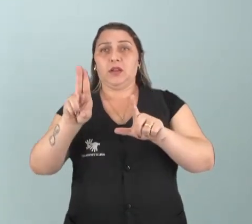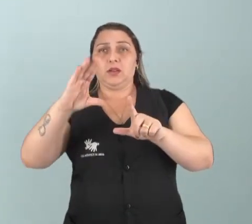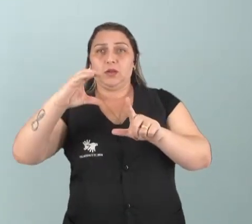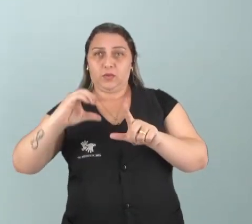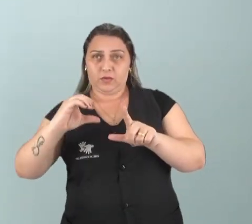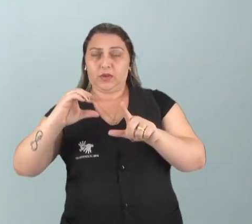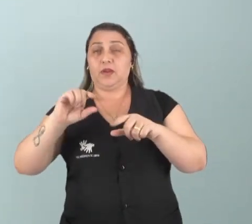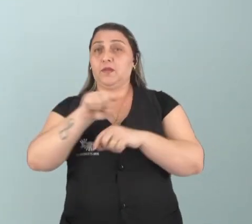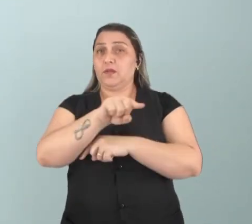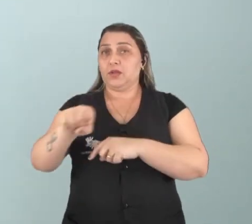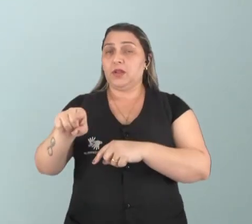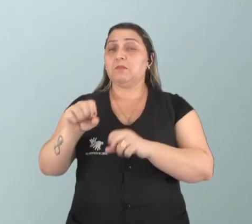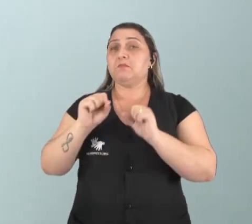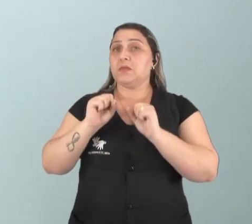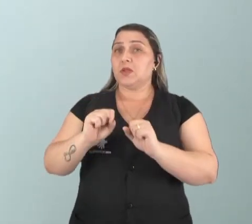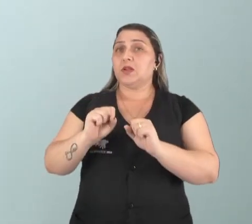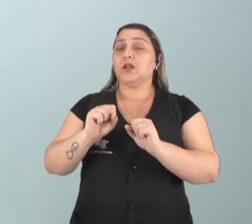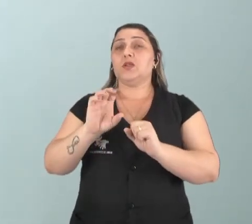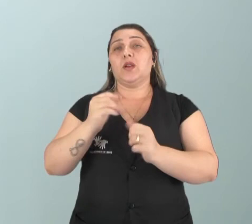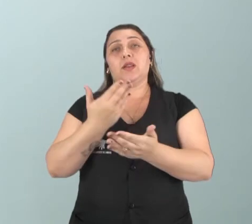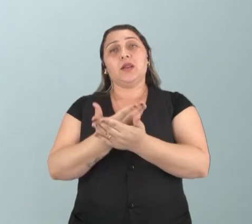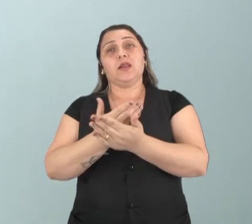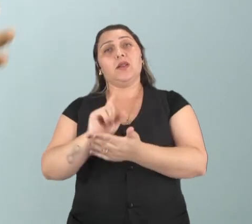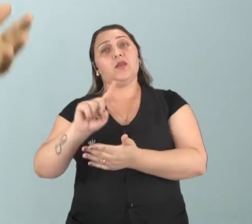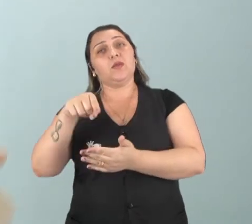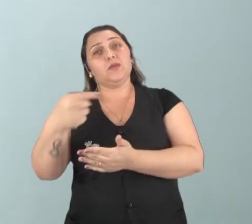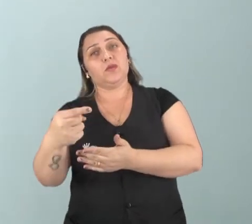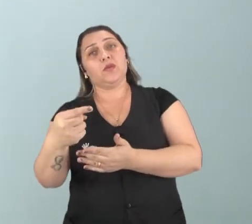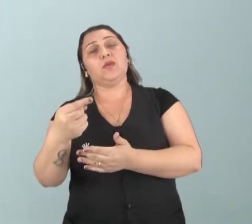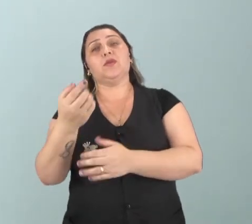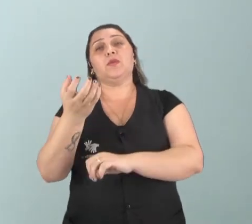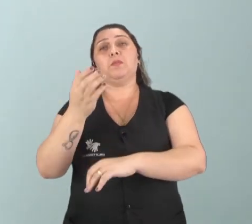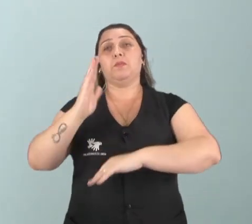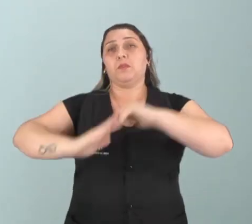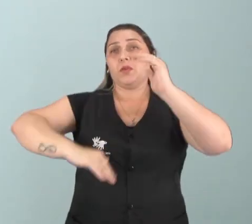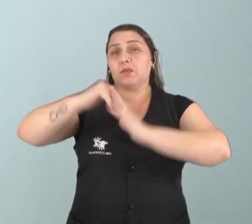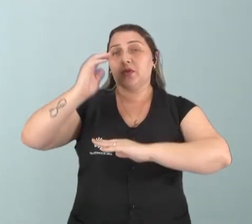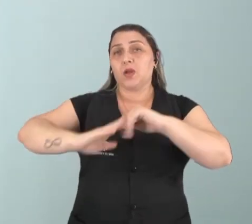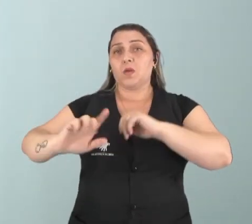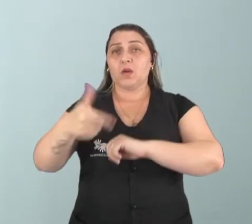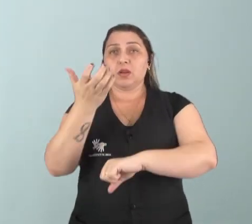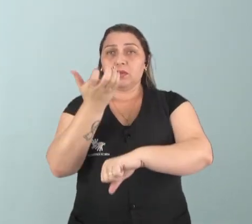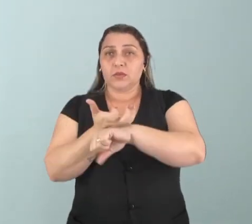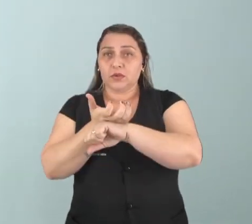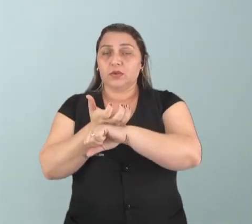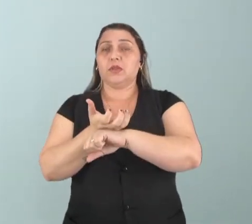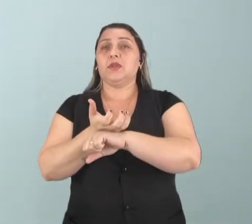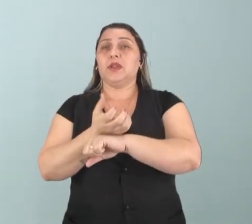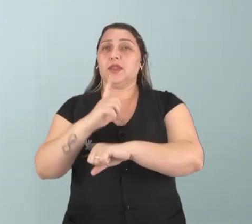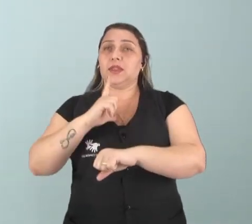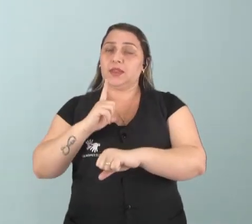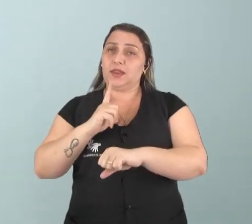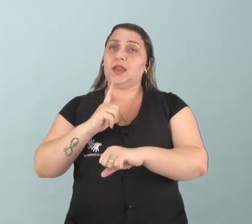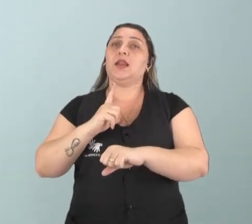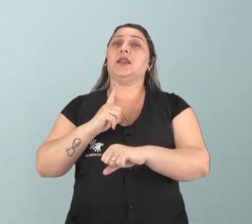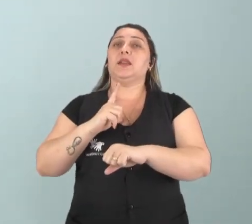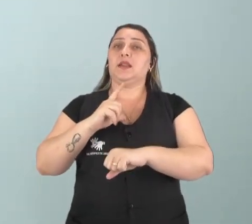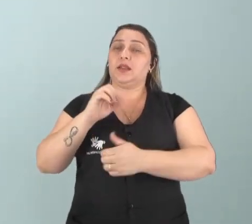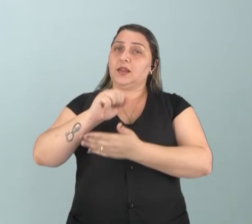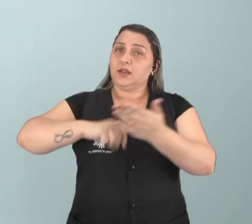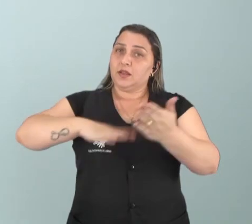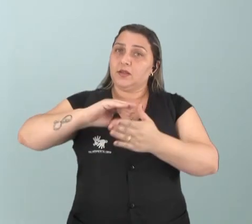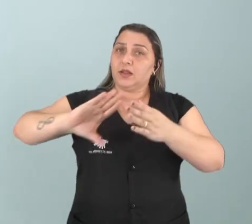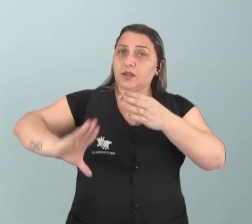Eduque e você, então, não só essa aula, mas aulas de outros profissionais, ou nessa aula ter acesso aos